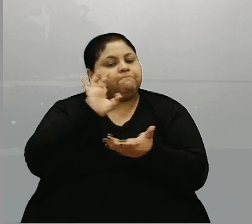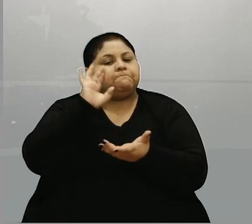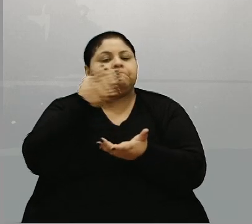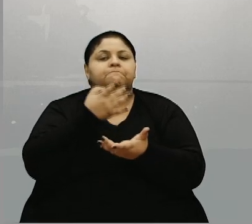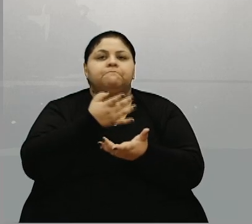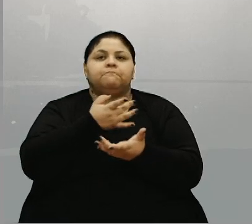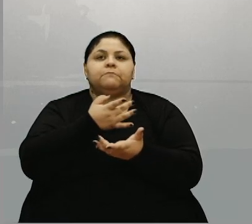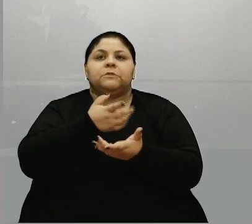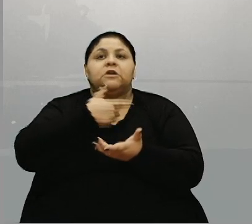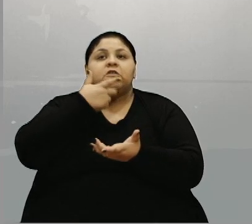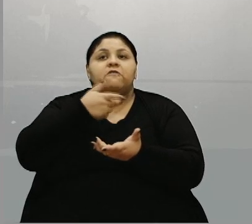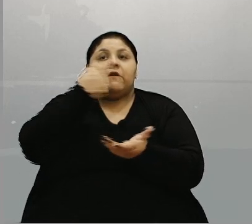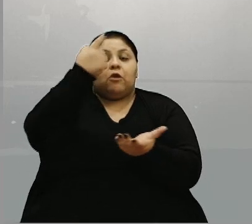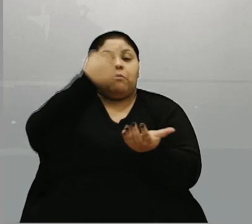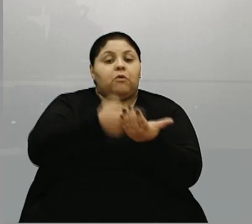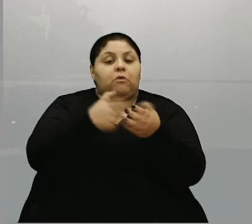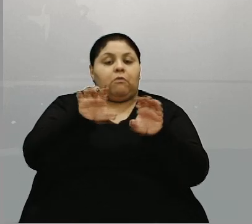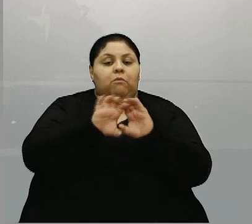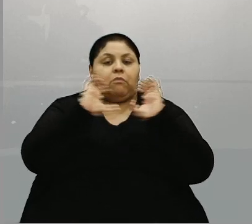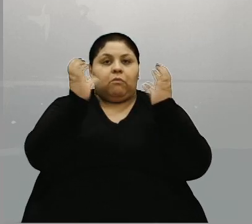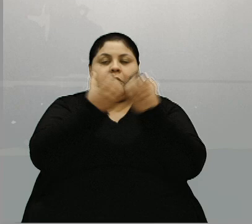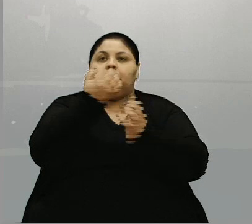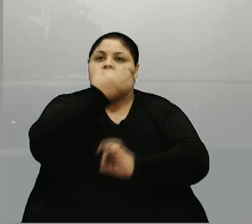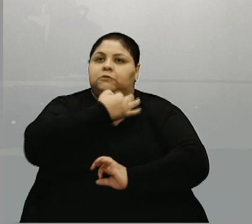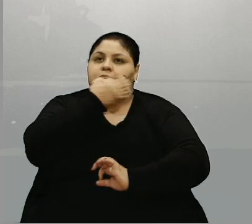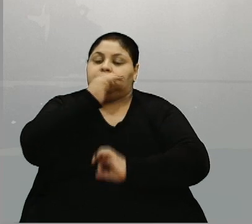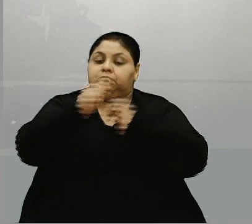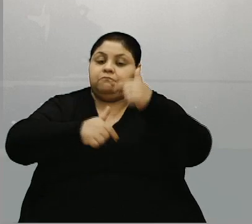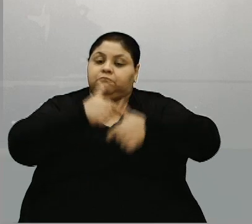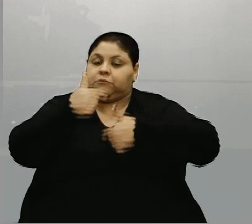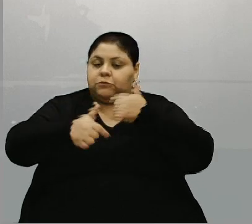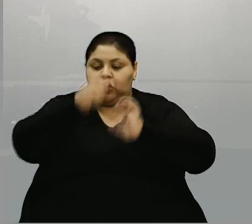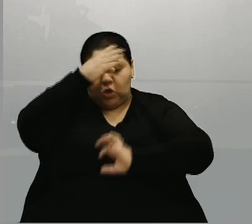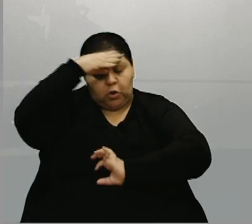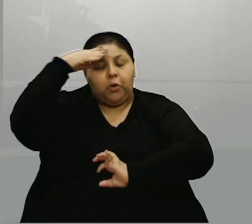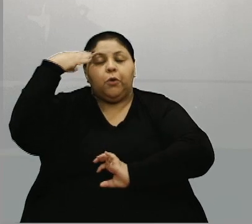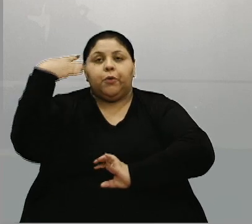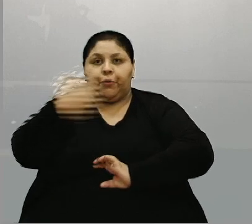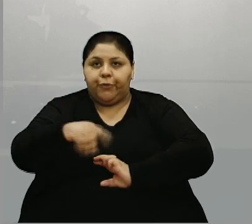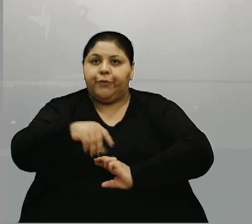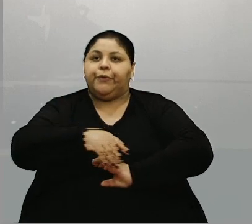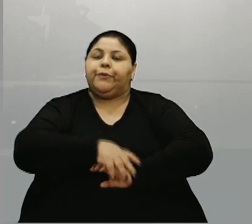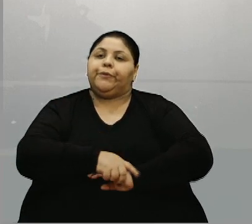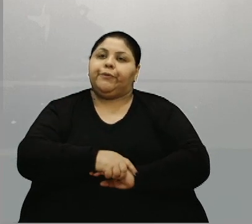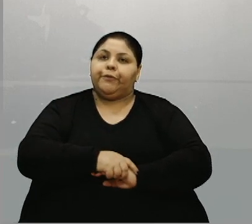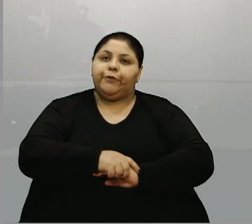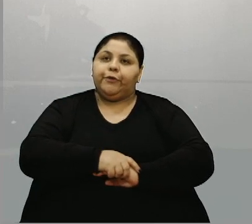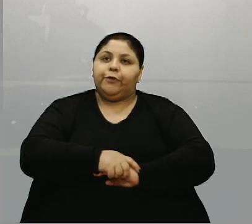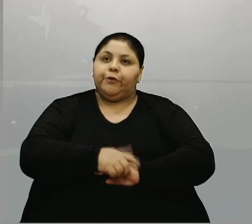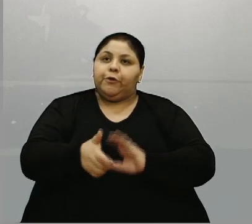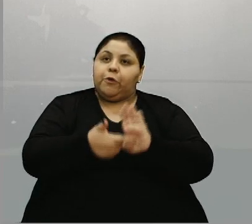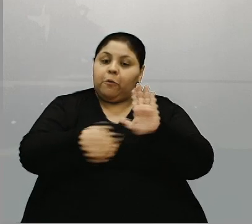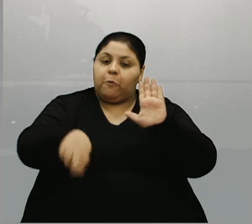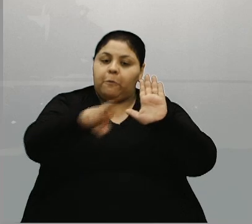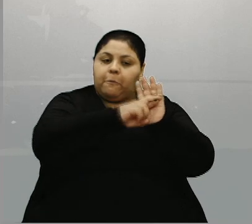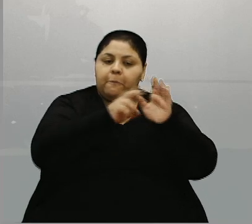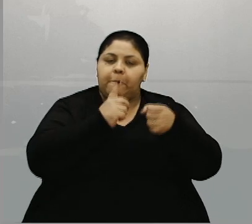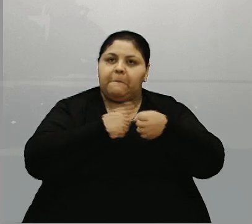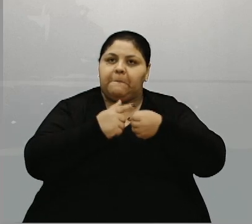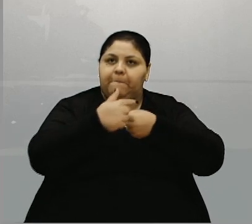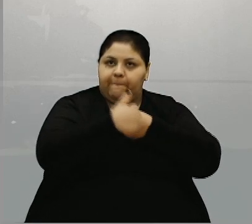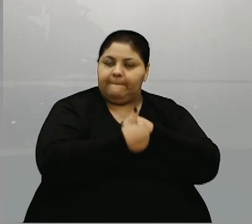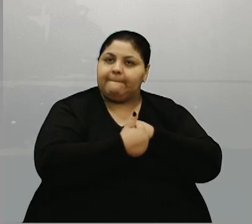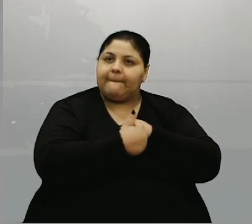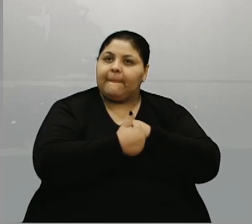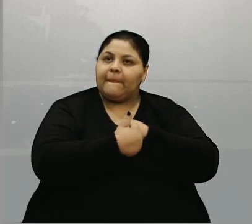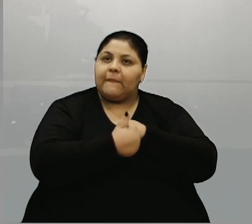o meu compromisso com a comunidade caxiense em trabalhar incansavelmente para trazer resultados para a nossa cidade.